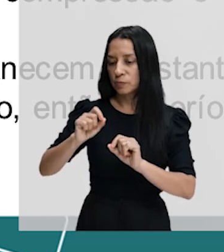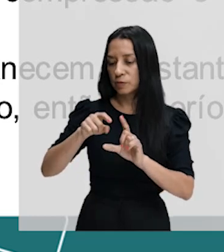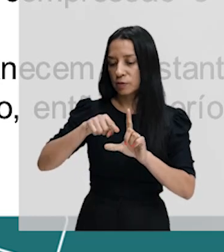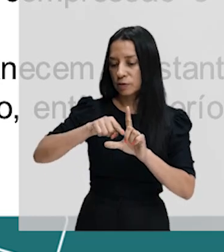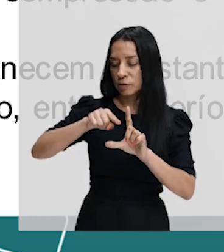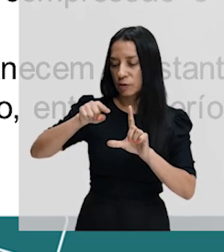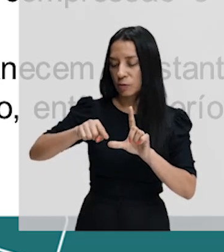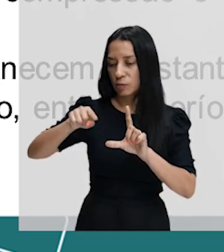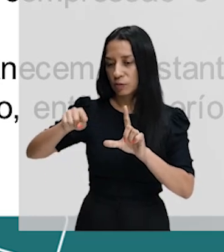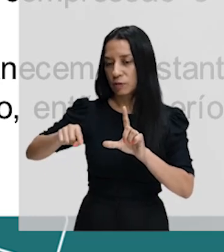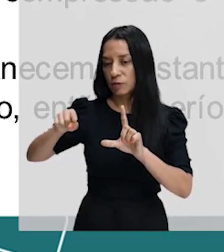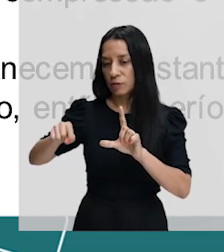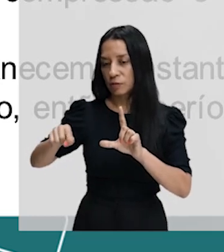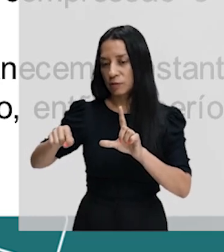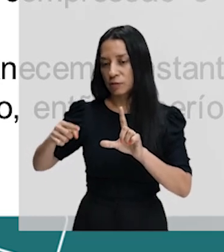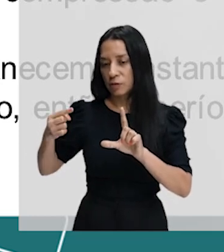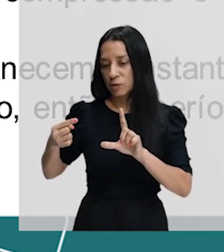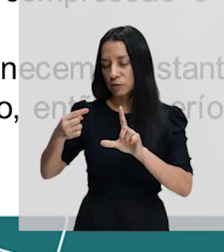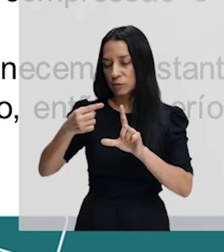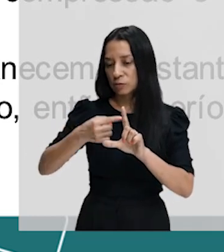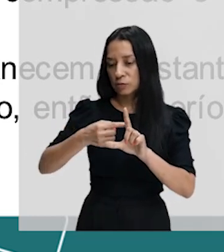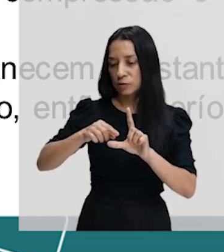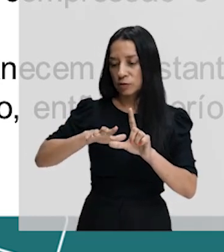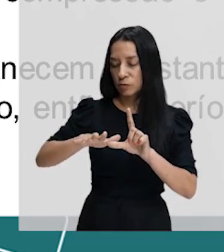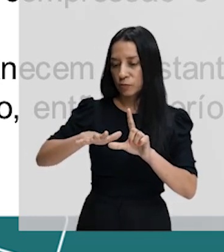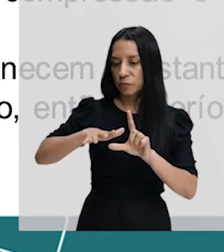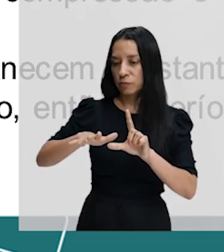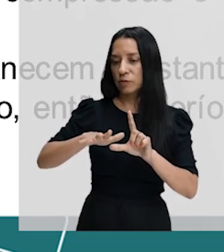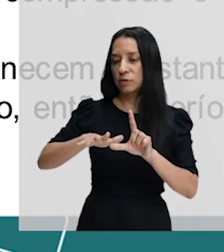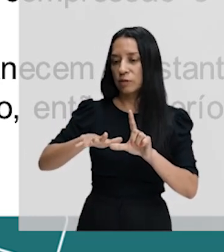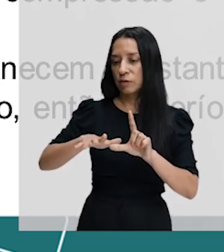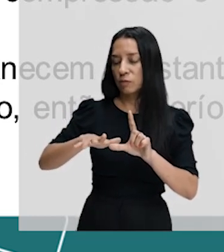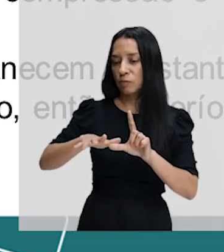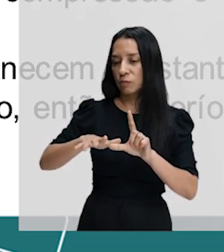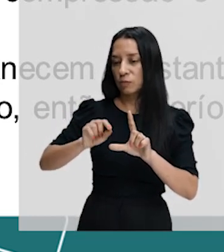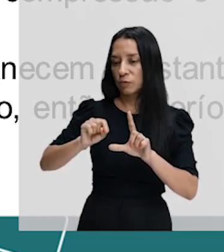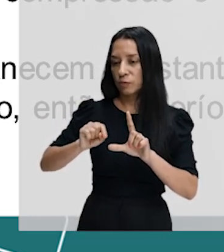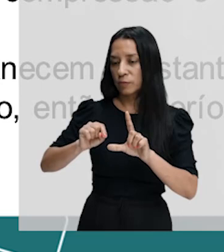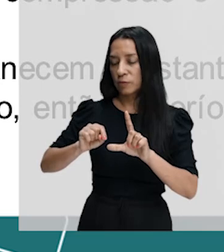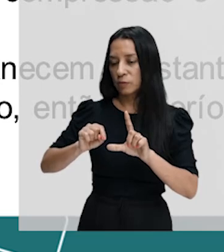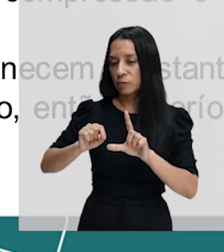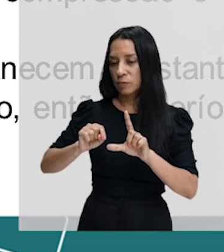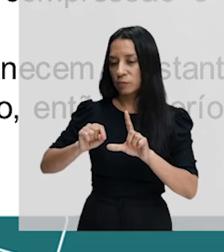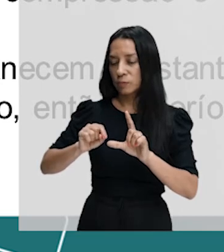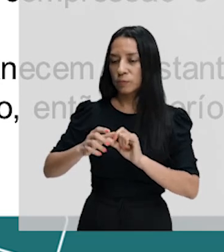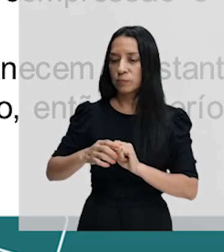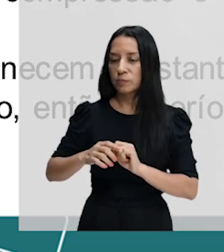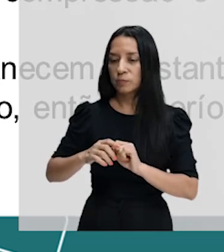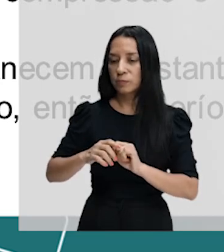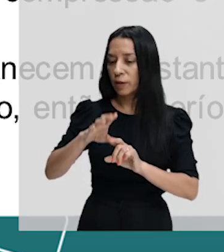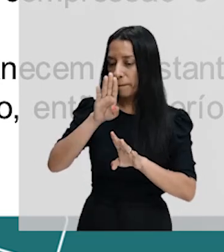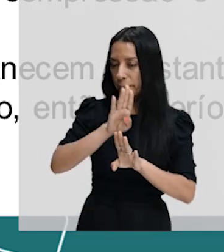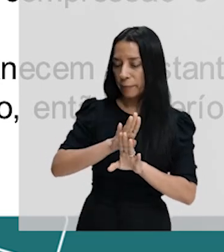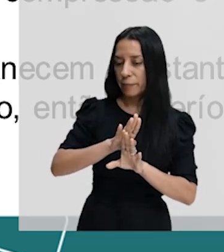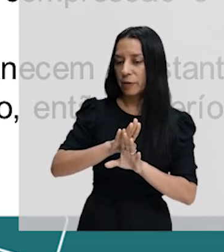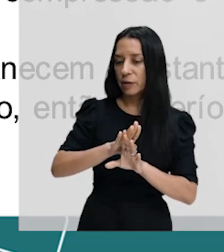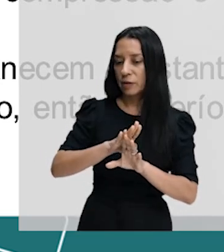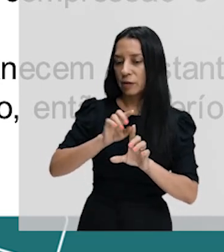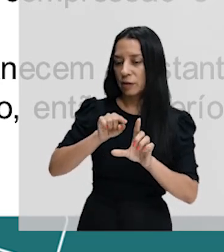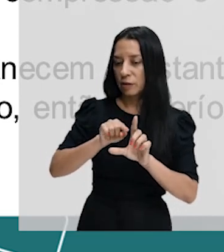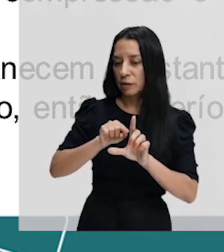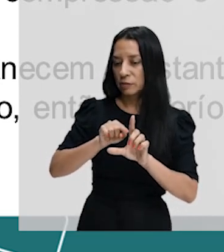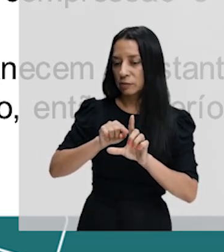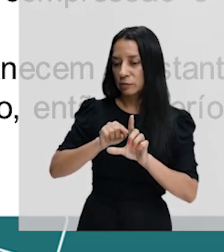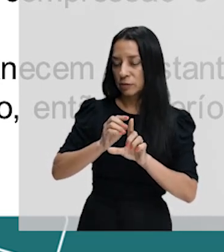onda direção de vibração direção de movimento que é a mesma a mesma direção na horizontal e na onda b a